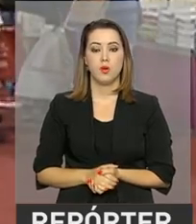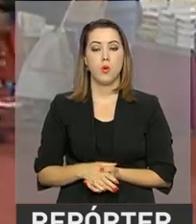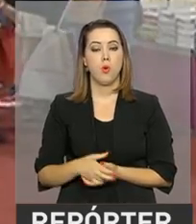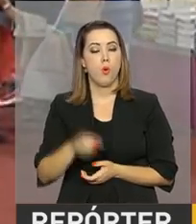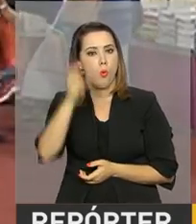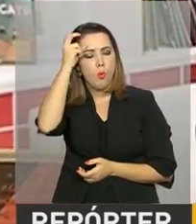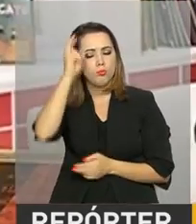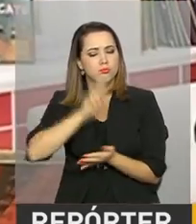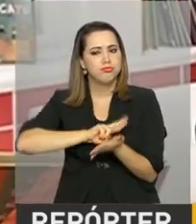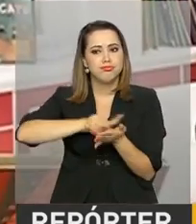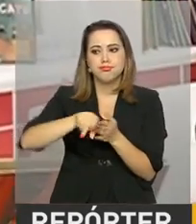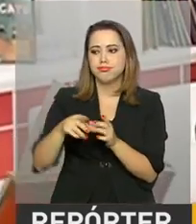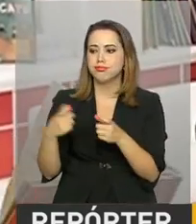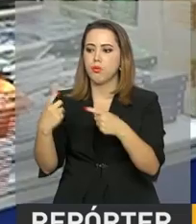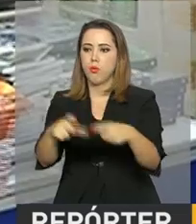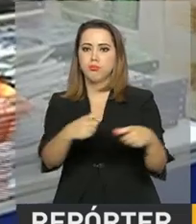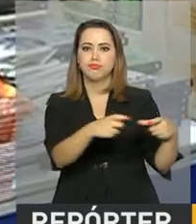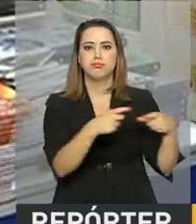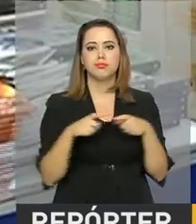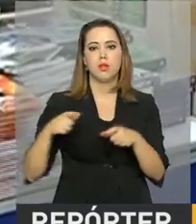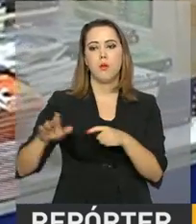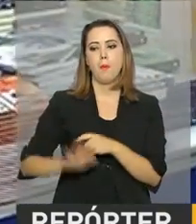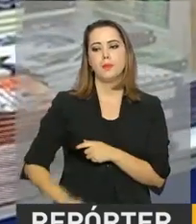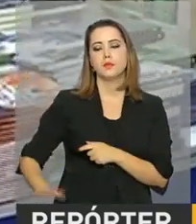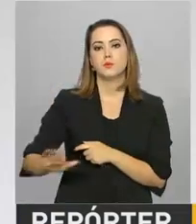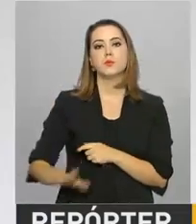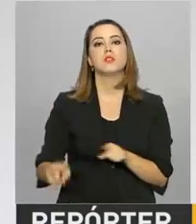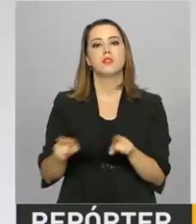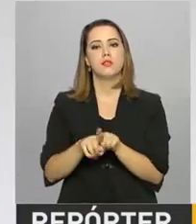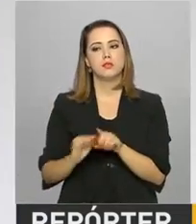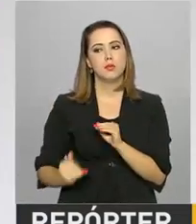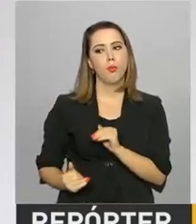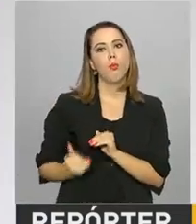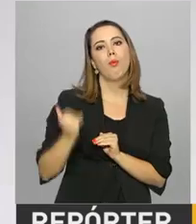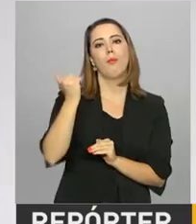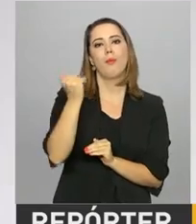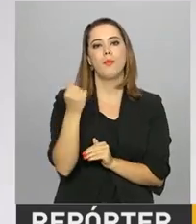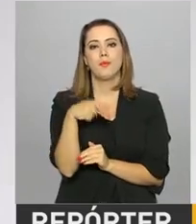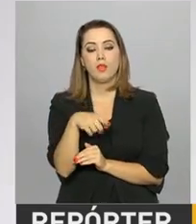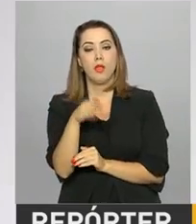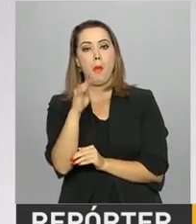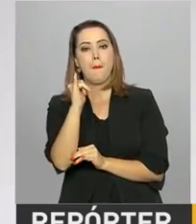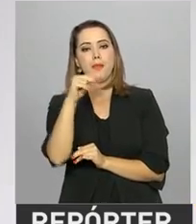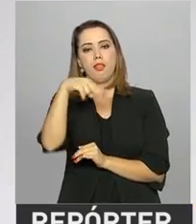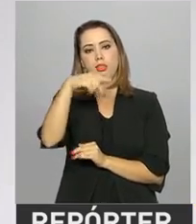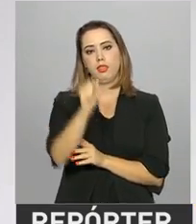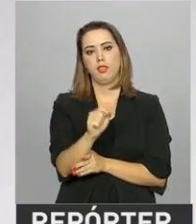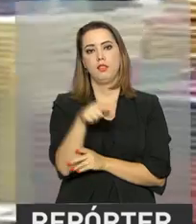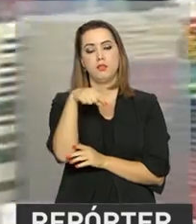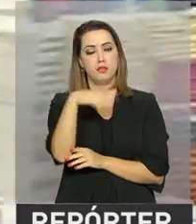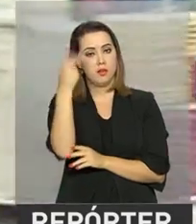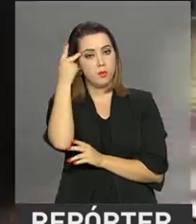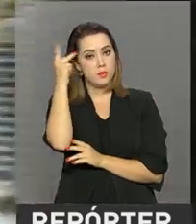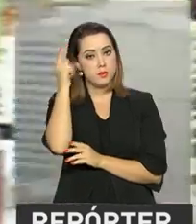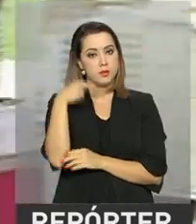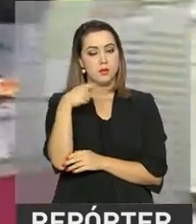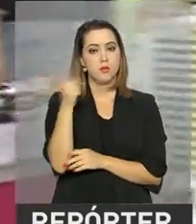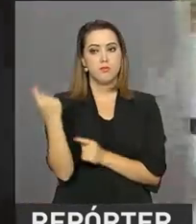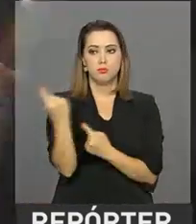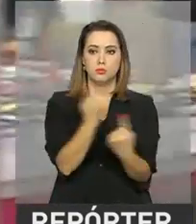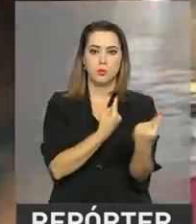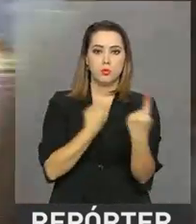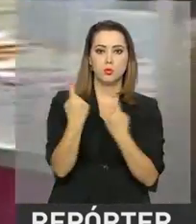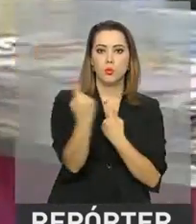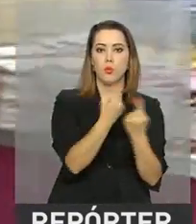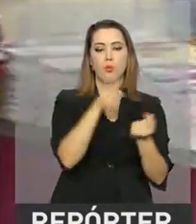Cultura aos montes, para os pequenos e para os mais velhos. É na Bienal Internacional do Livro de São Paulo que atrações culturais